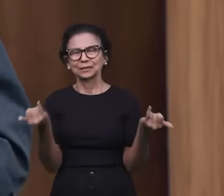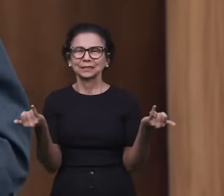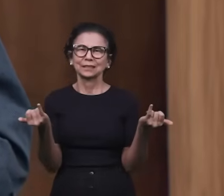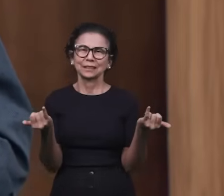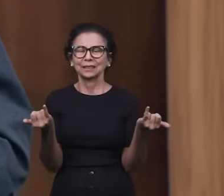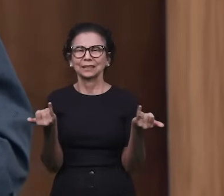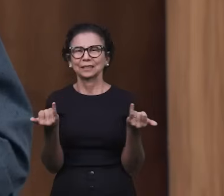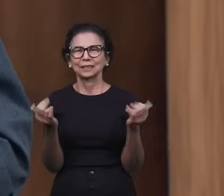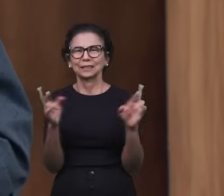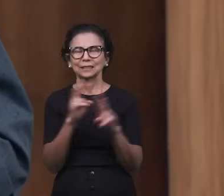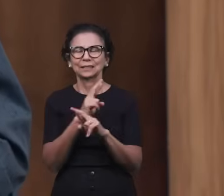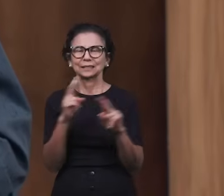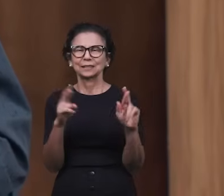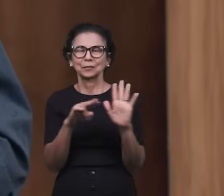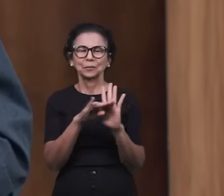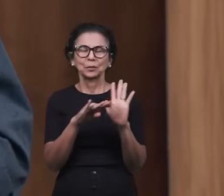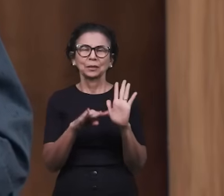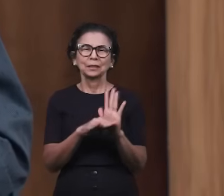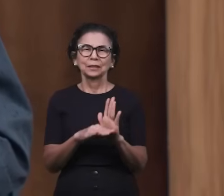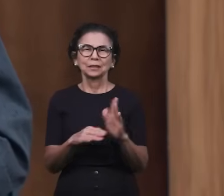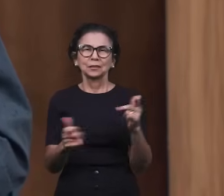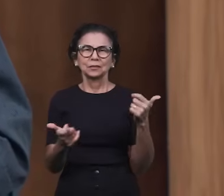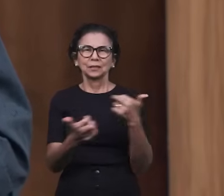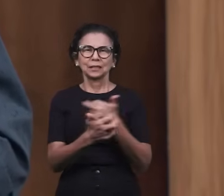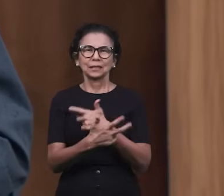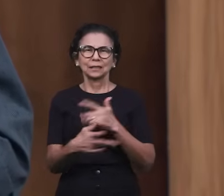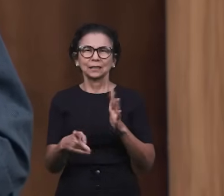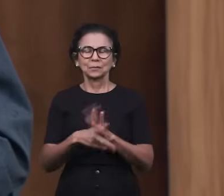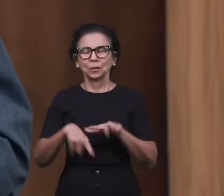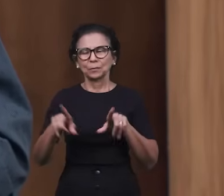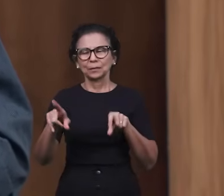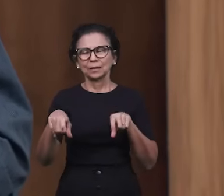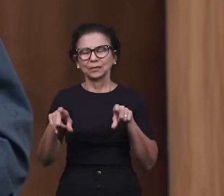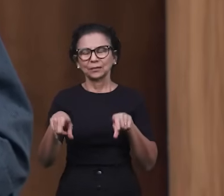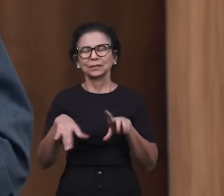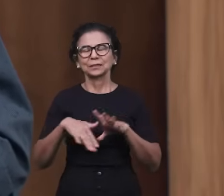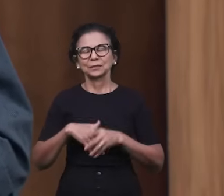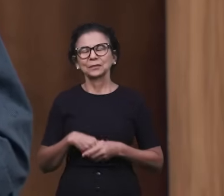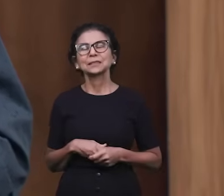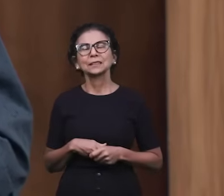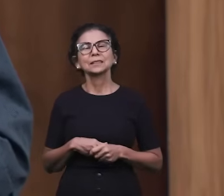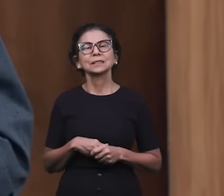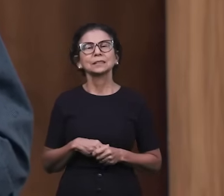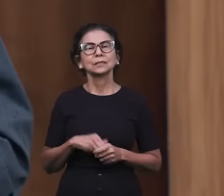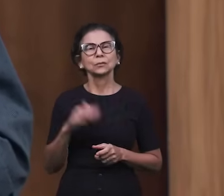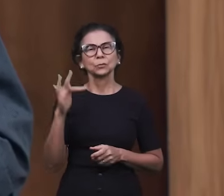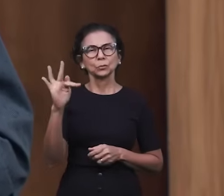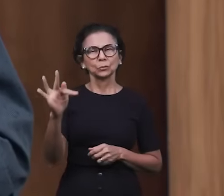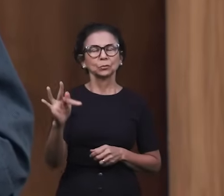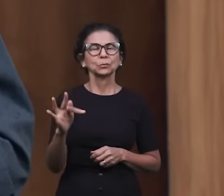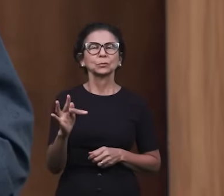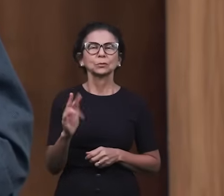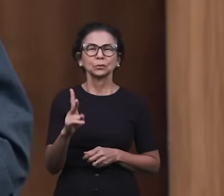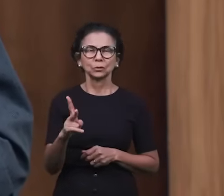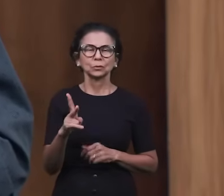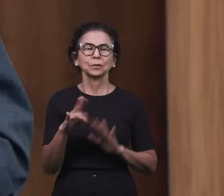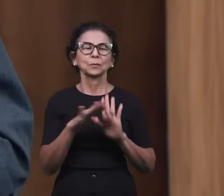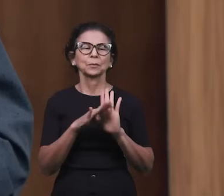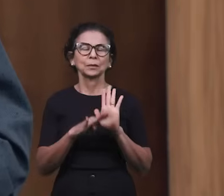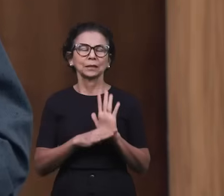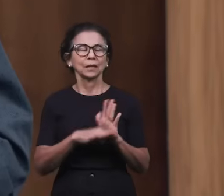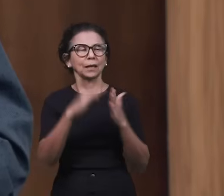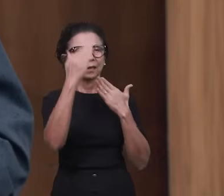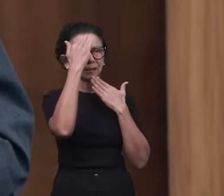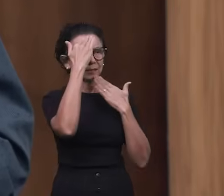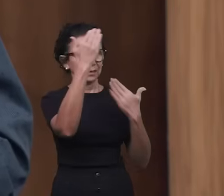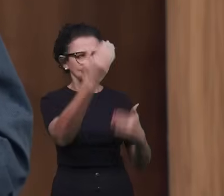informações para esse programa, né? Claro, nós vamos continuar programas futuros aí, né?